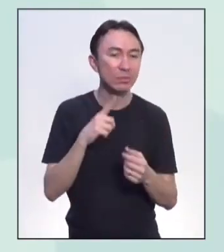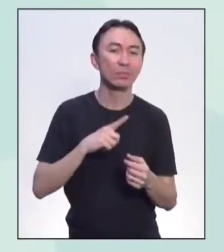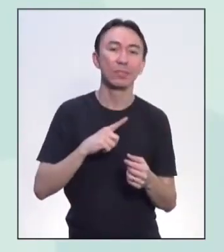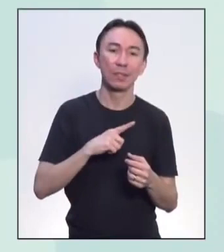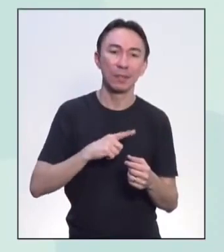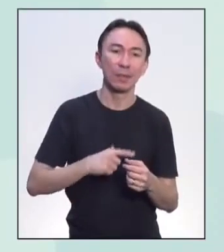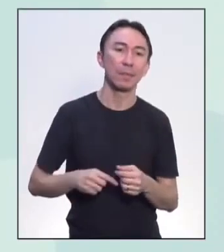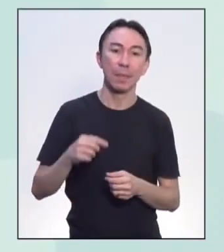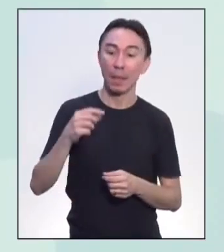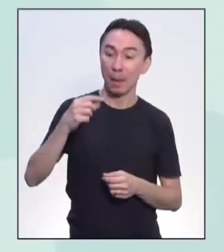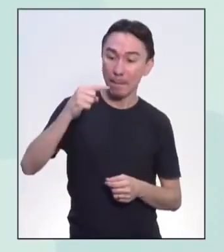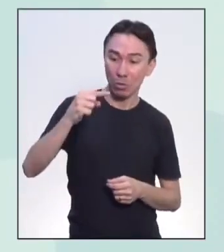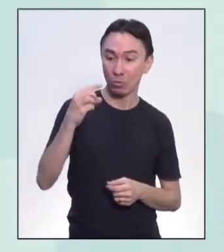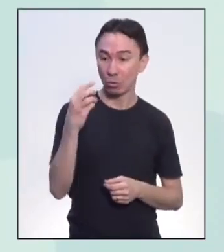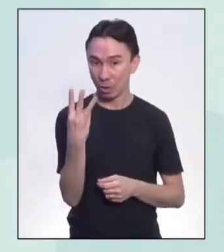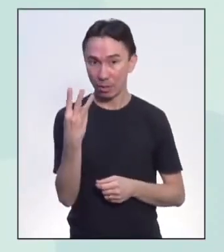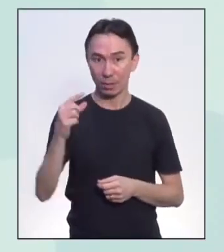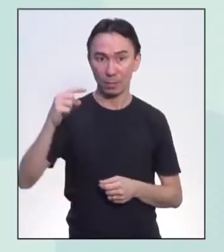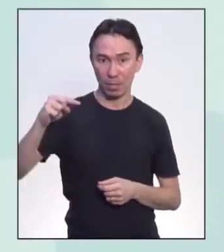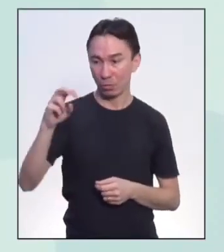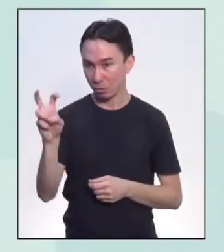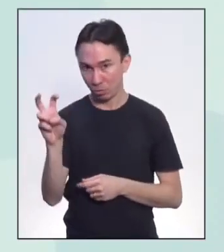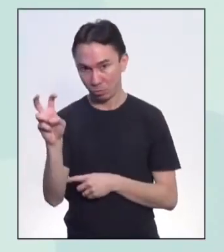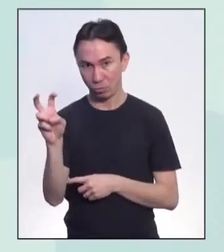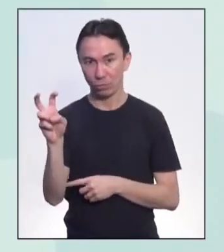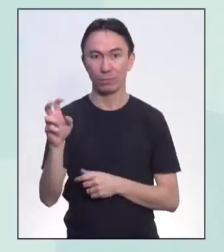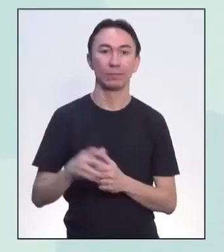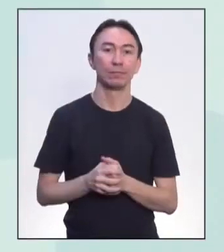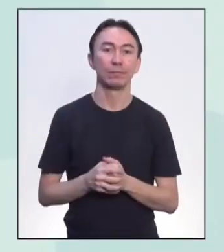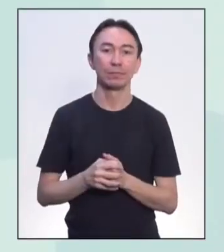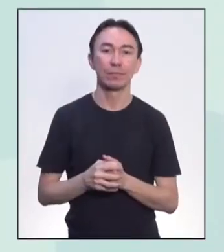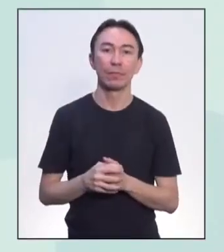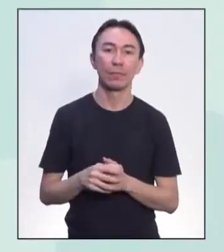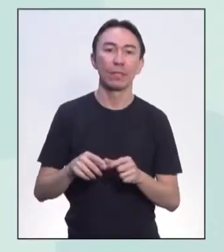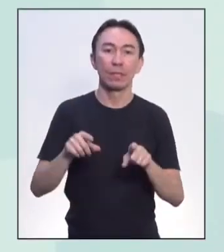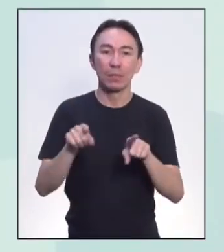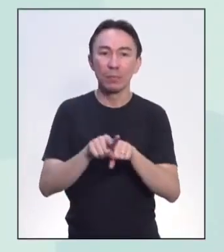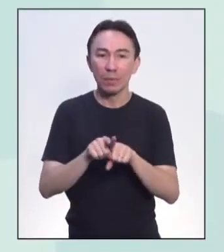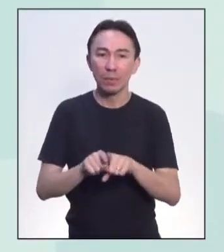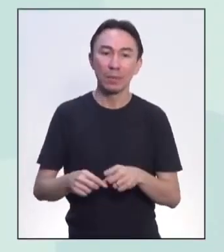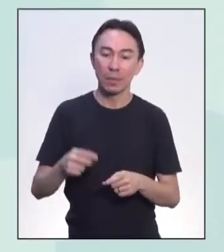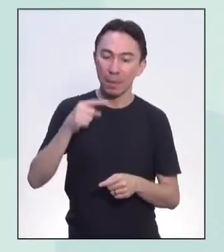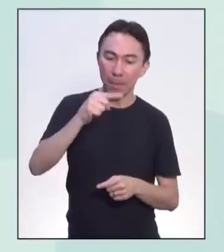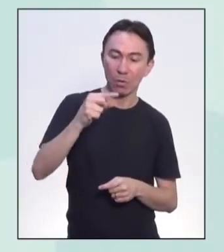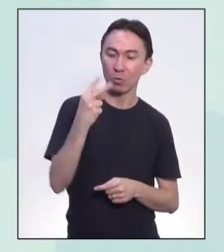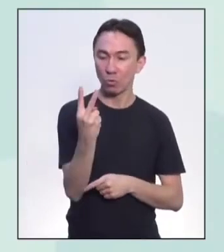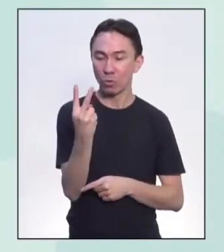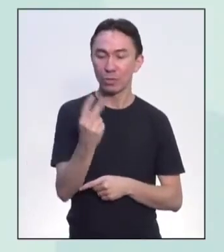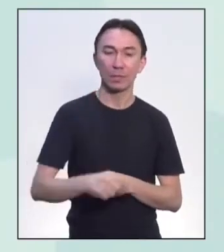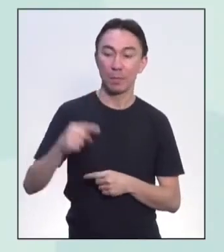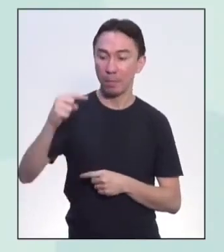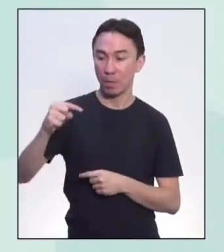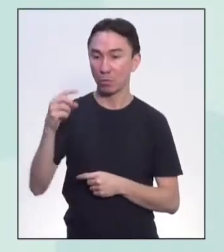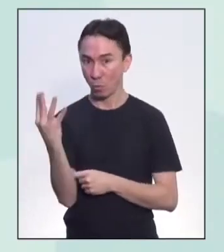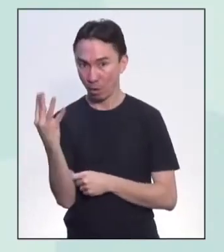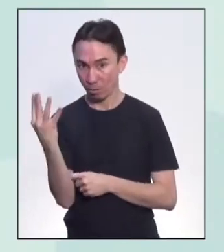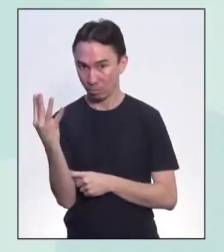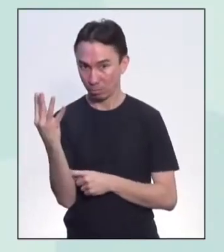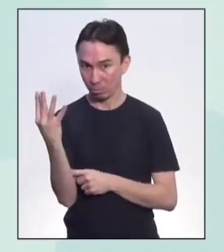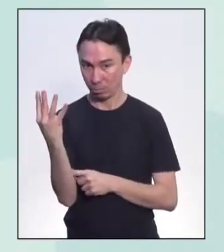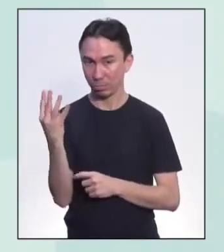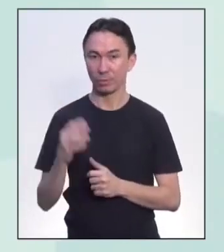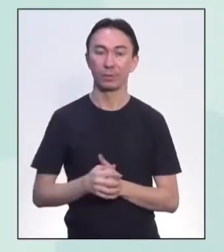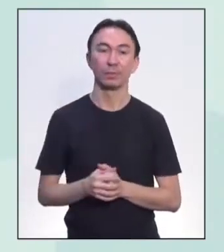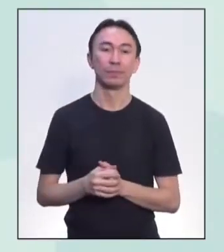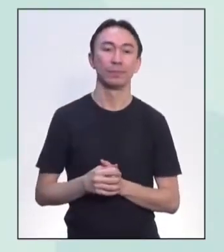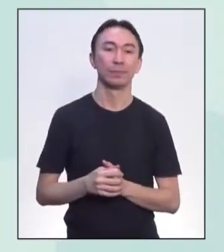5, se quiser anotar. Menos 3 e menos 5. Formei o segundo par, menos 2 e menos 4. Menos 2 e